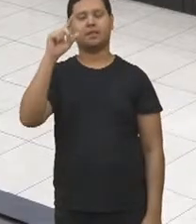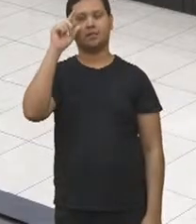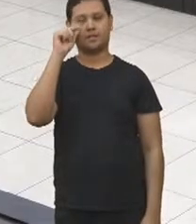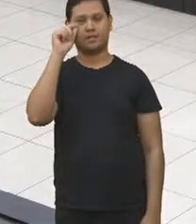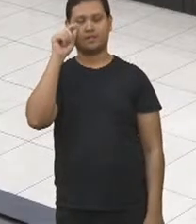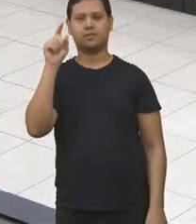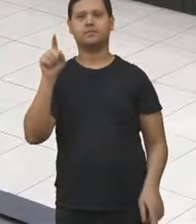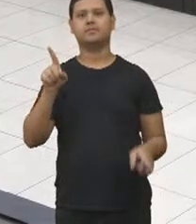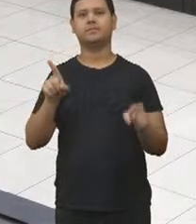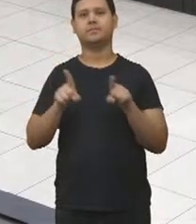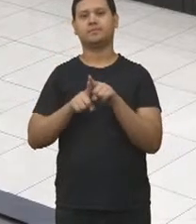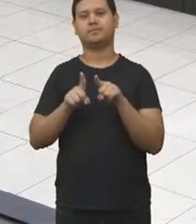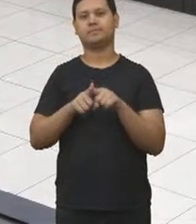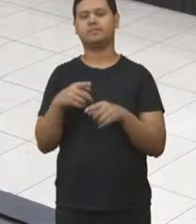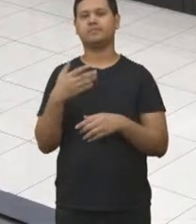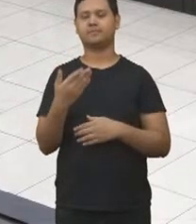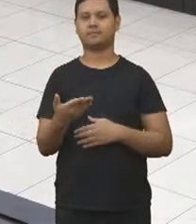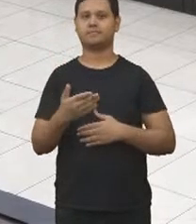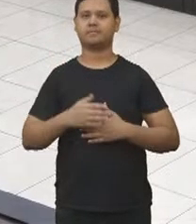está.